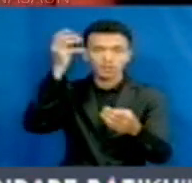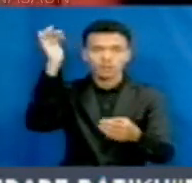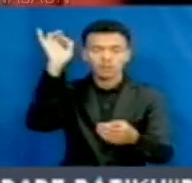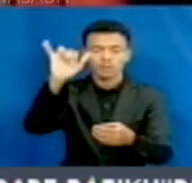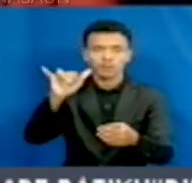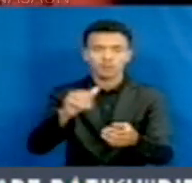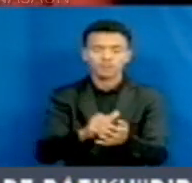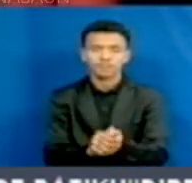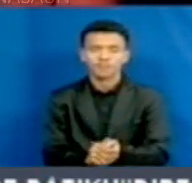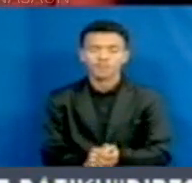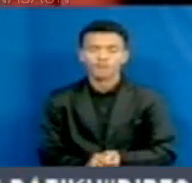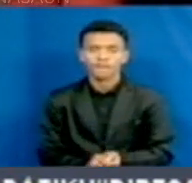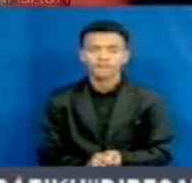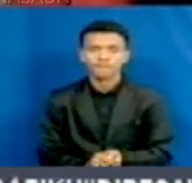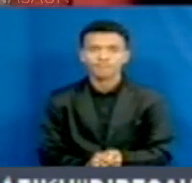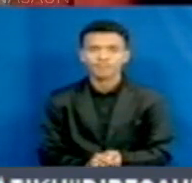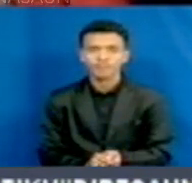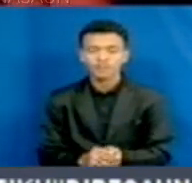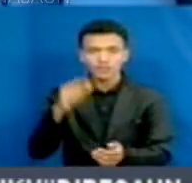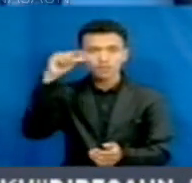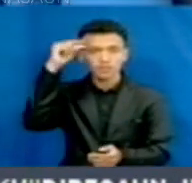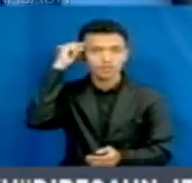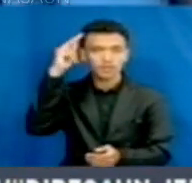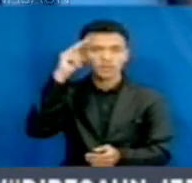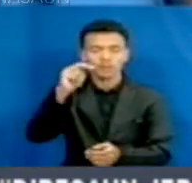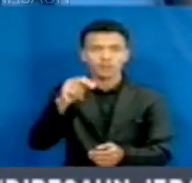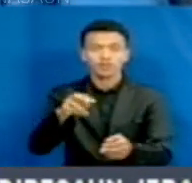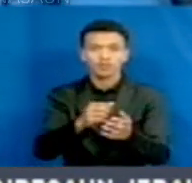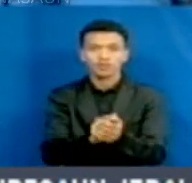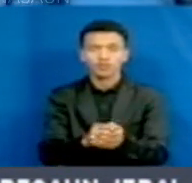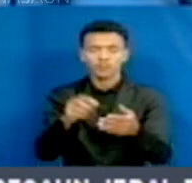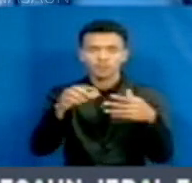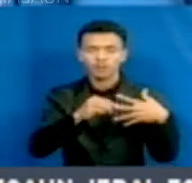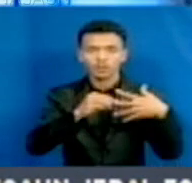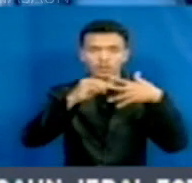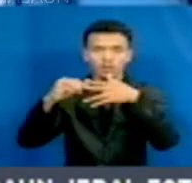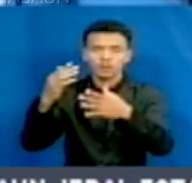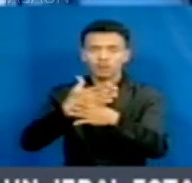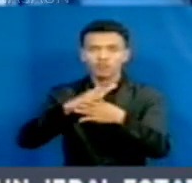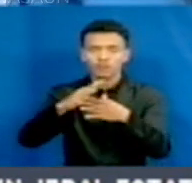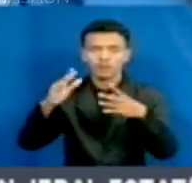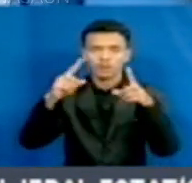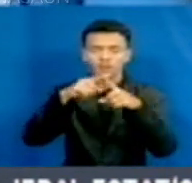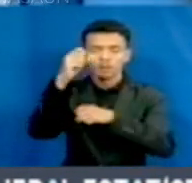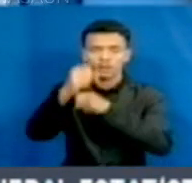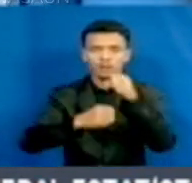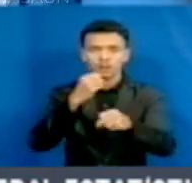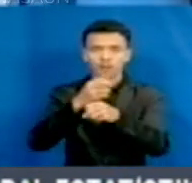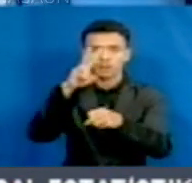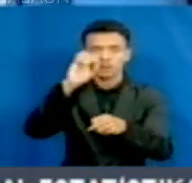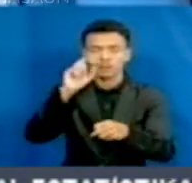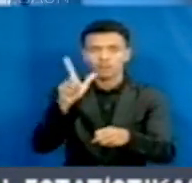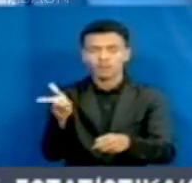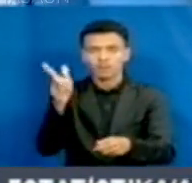consiste previsão e intervenção legislativa Governo Niam, não respectiva prioridade de befarre para setor Sira Batinangri Rungruaru Anulo